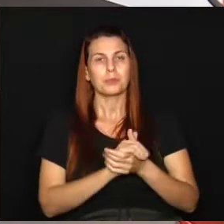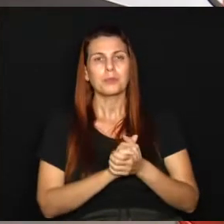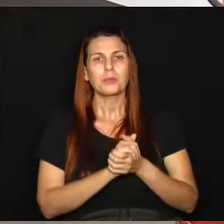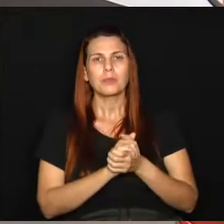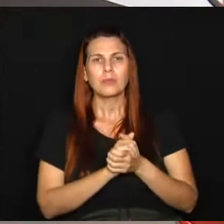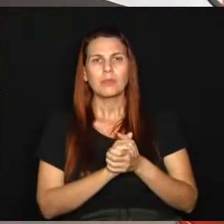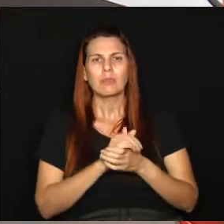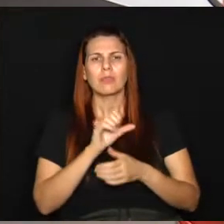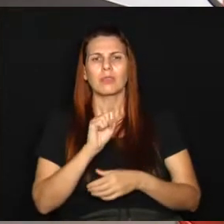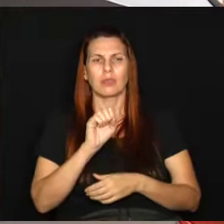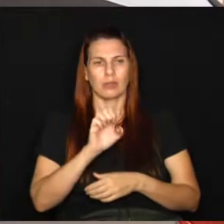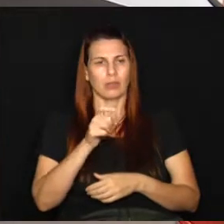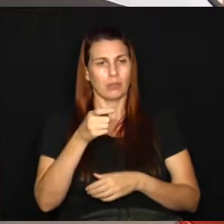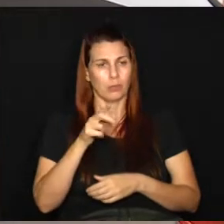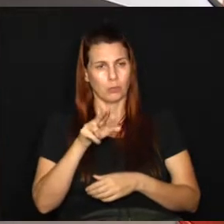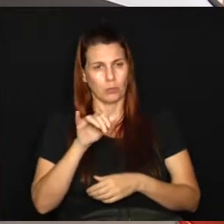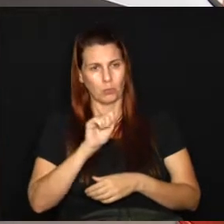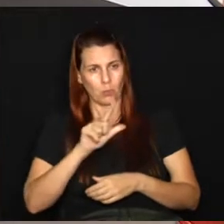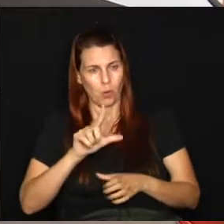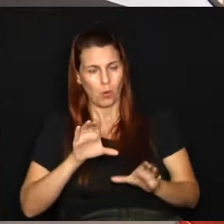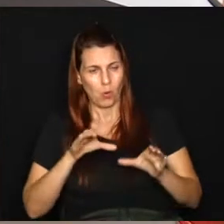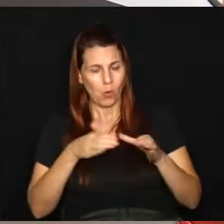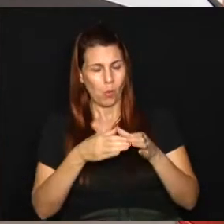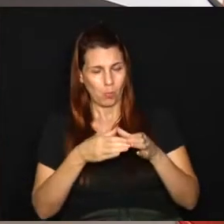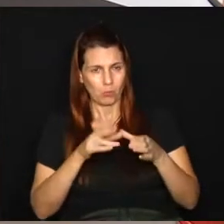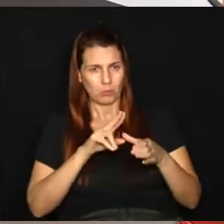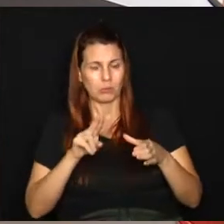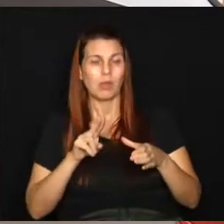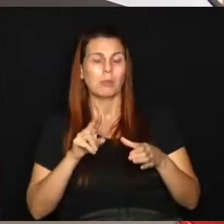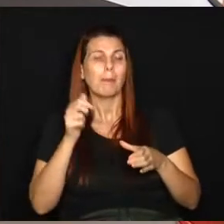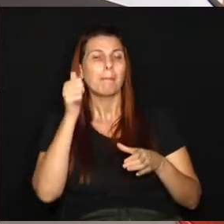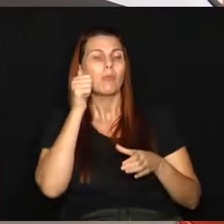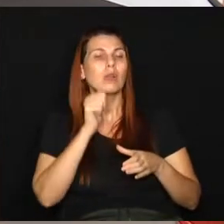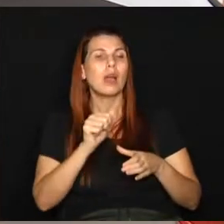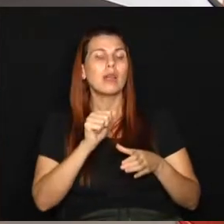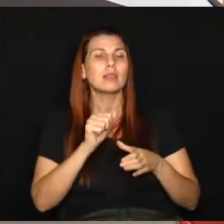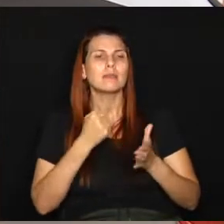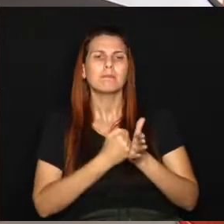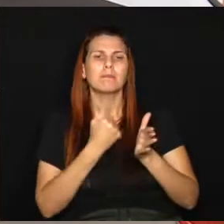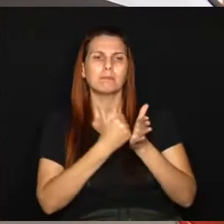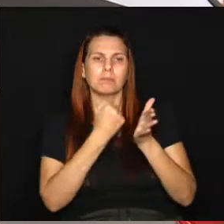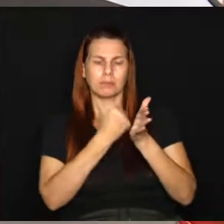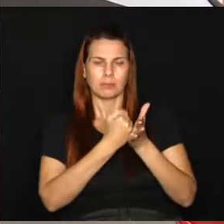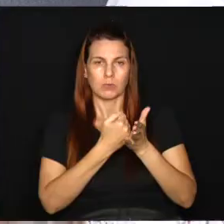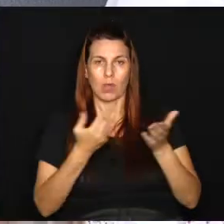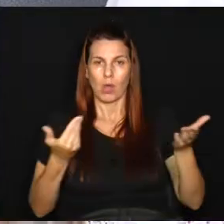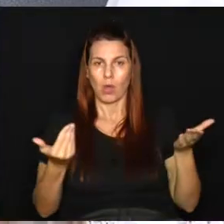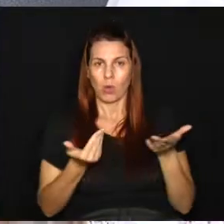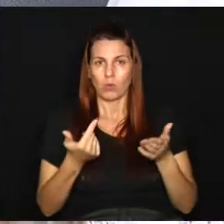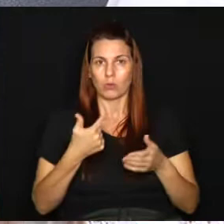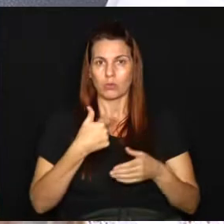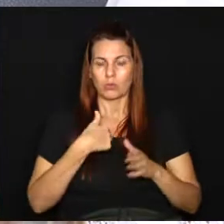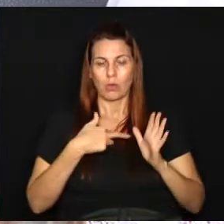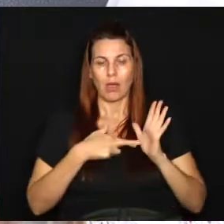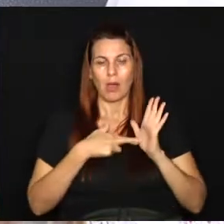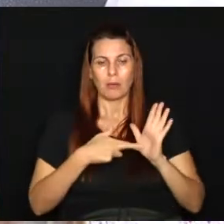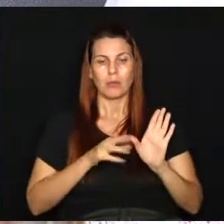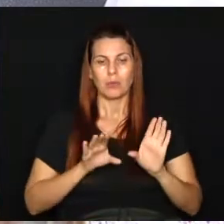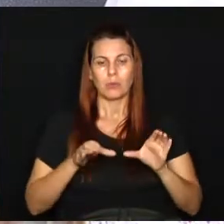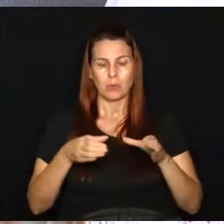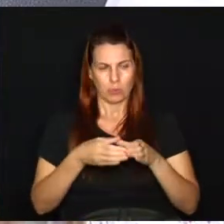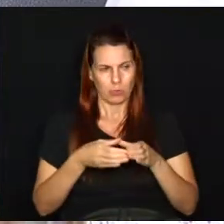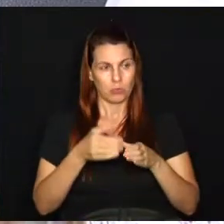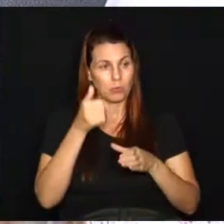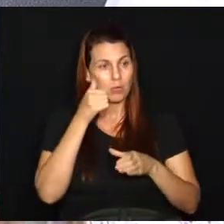uma organização chamada Mulheres Guerreiras, mas hoje aqui eu me dou o direito de falar pelo coletivo de mulheres trabalhadoras da